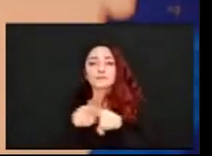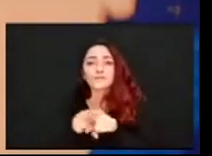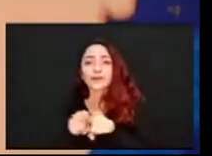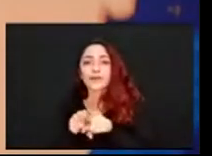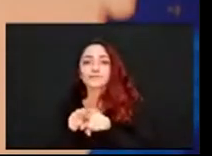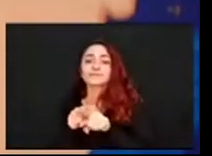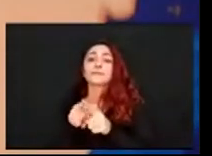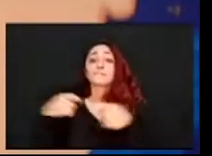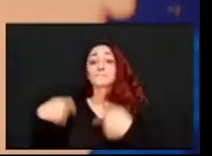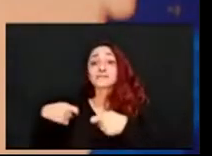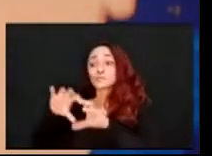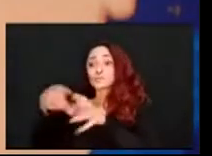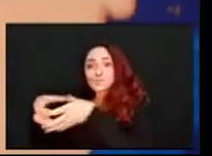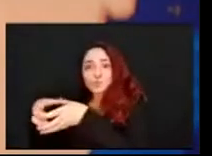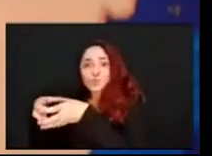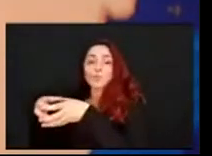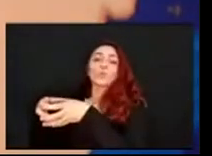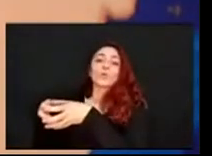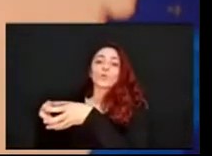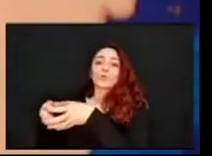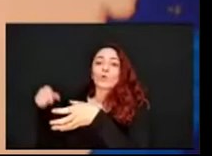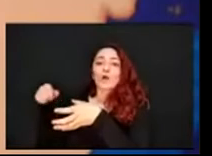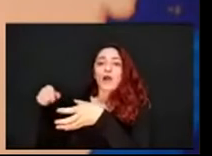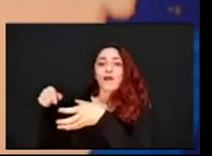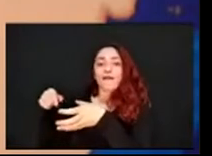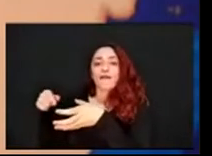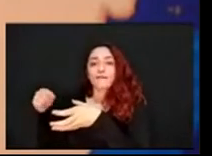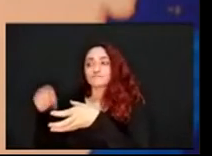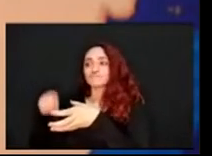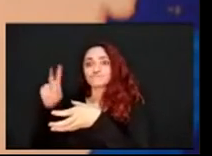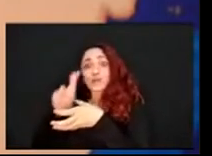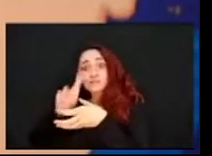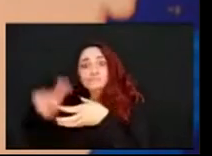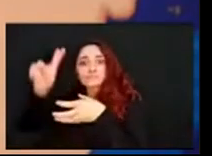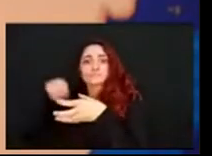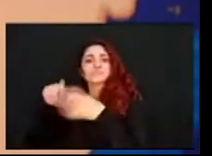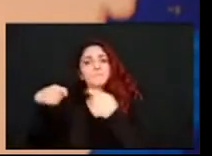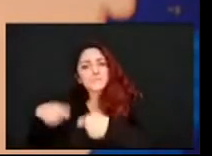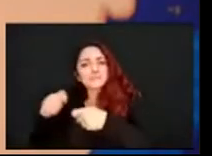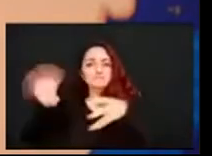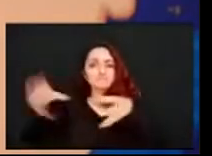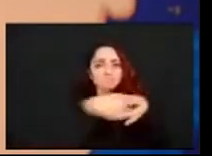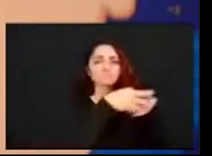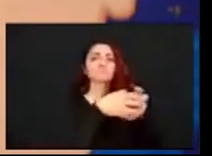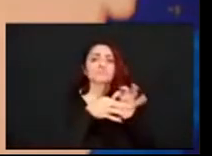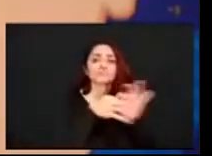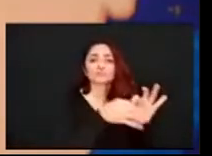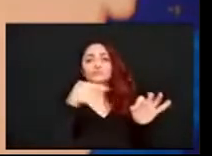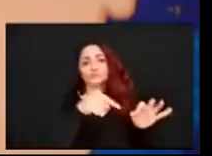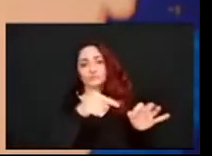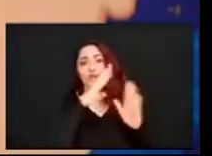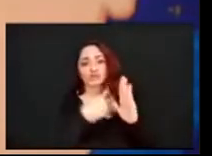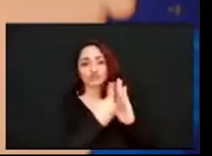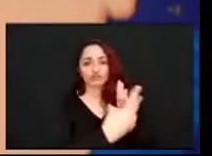precisa estar nessa agenda não é uma área distinta da organização que precisa se formar aí eu tenho conversado muito com